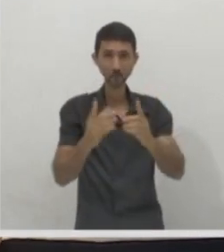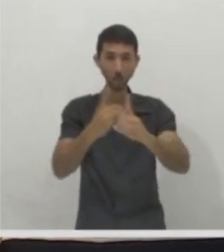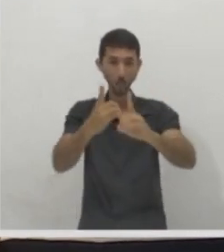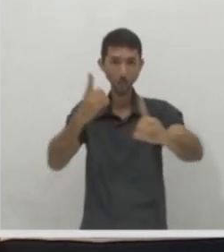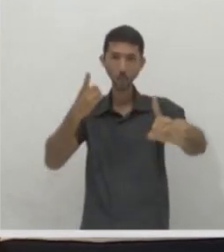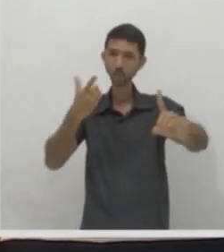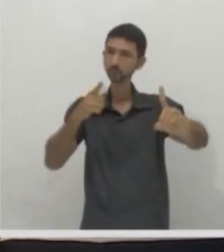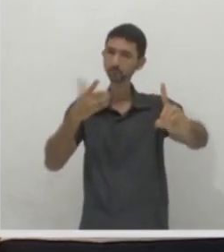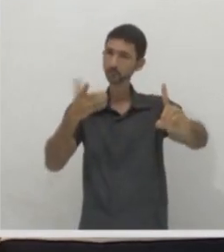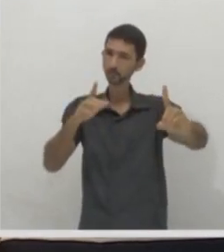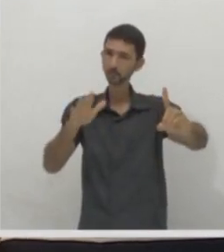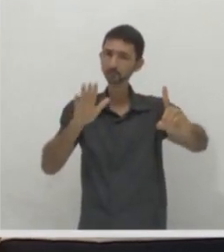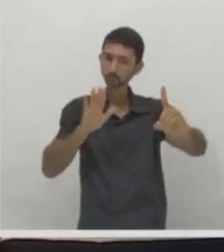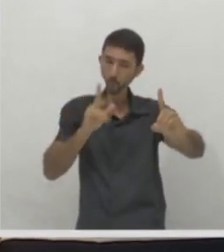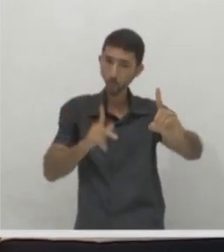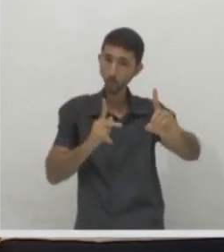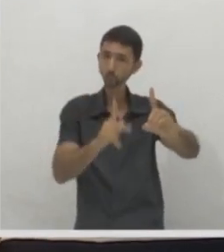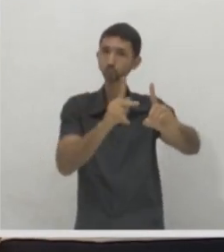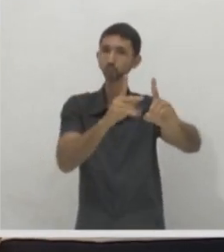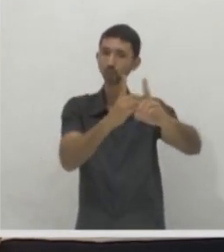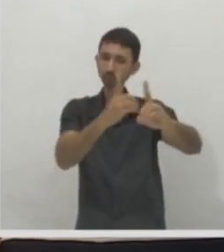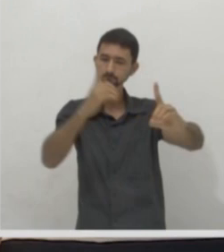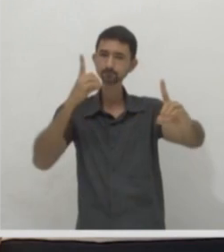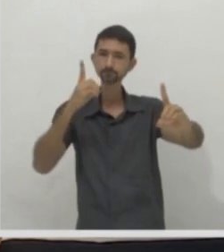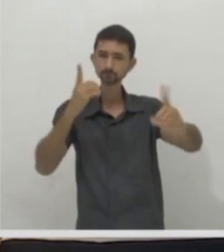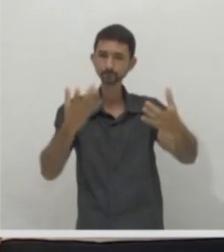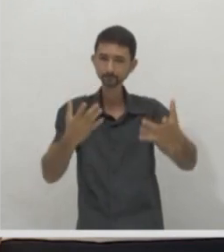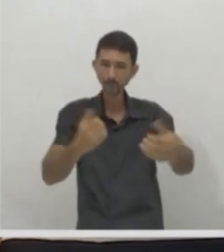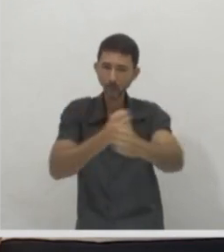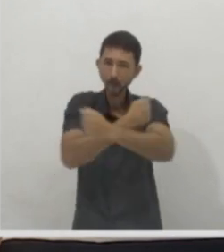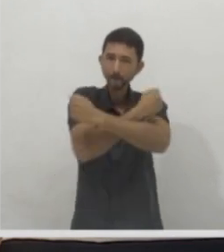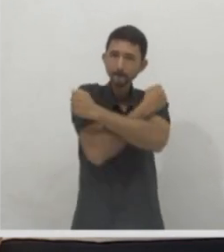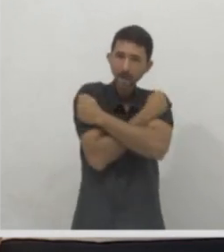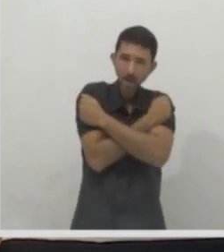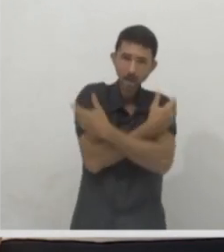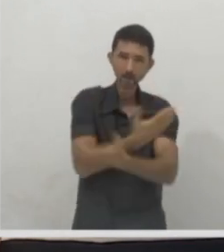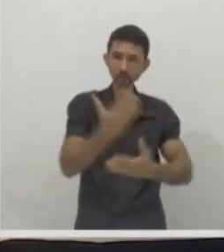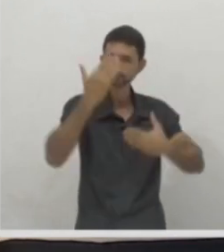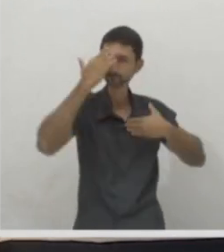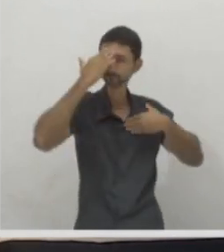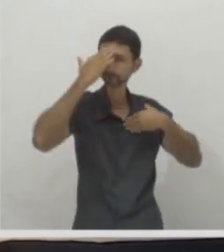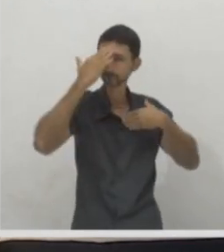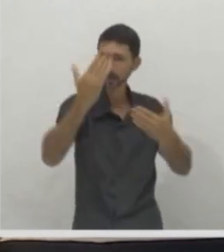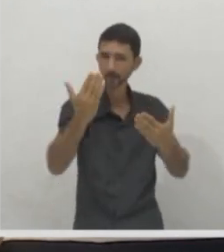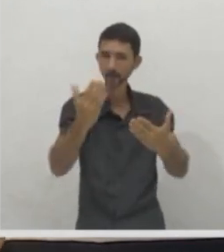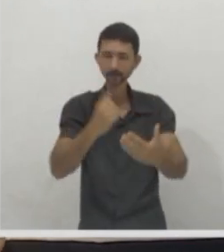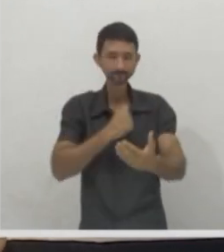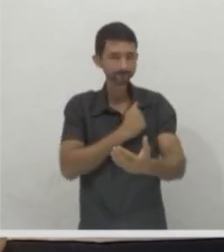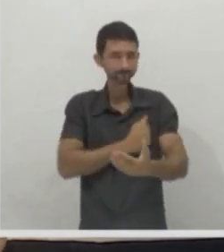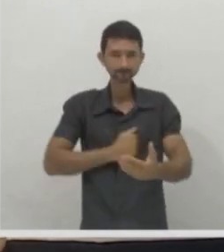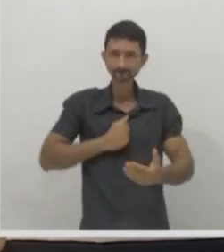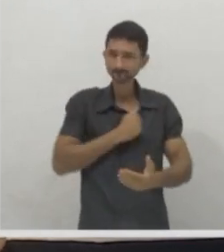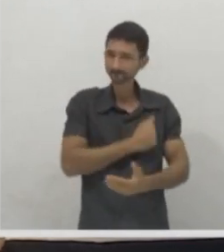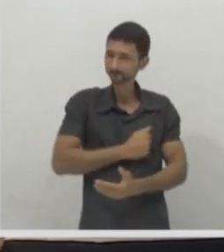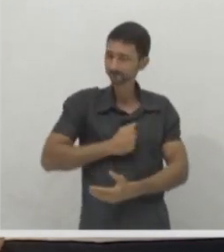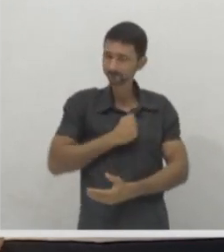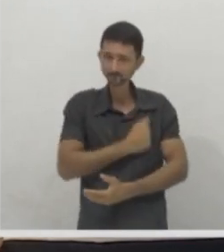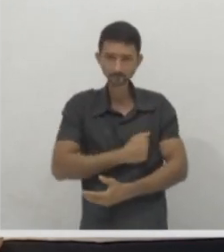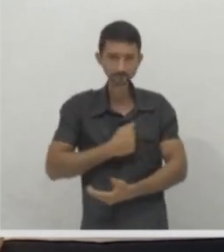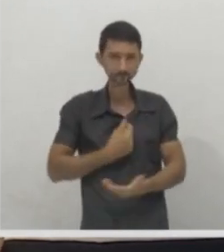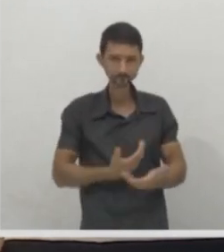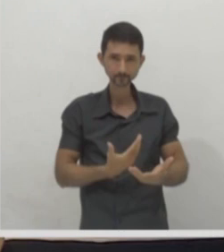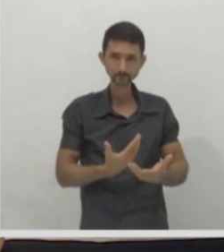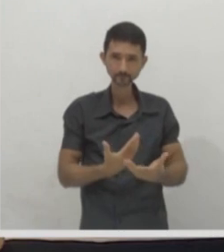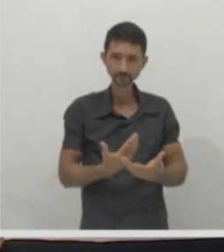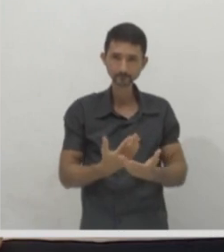acabou. Um abraço virtual, dizer nosso muito obrigado, a saudade é enorme e nós